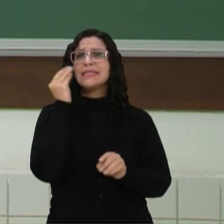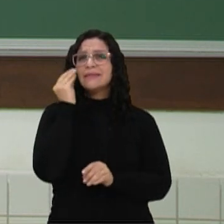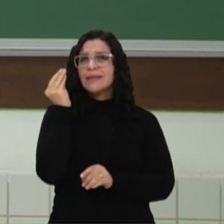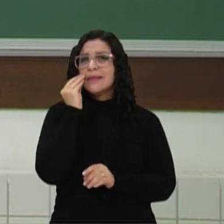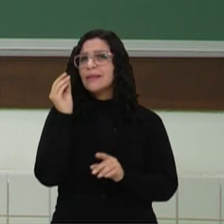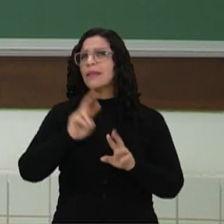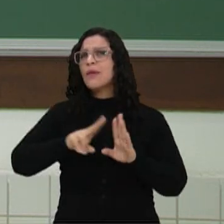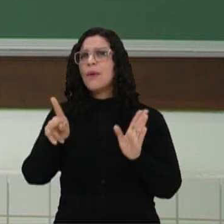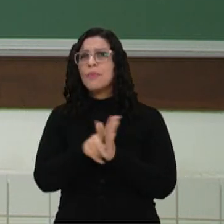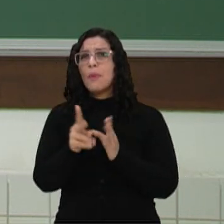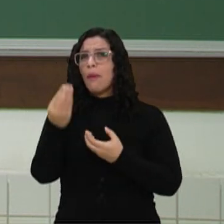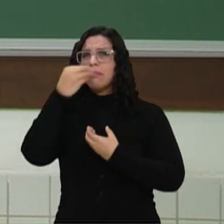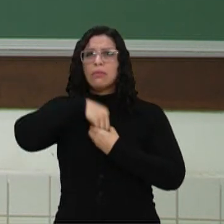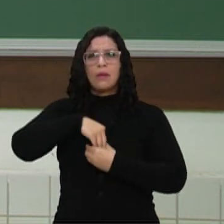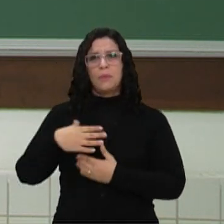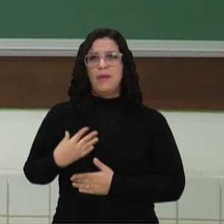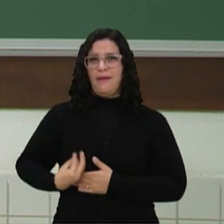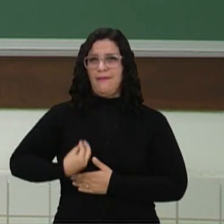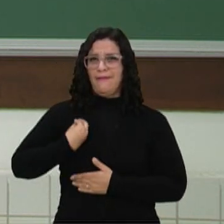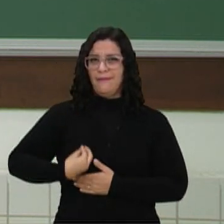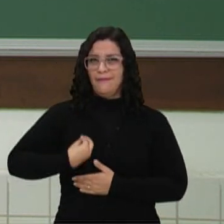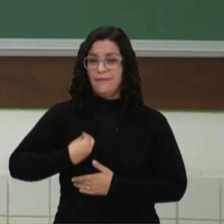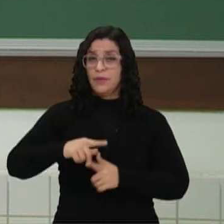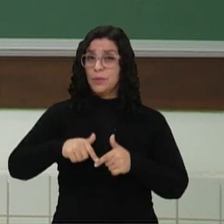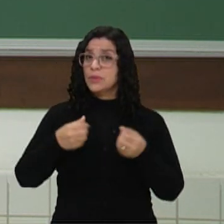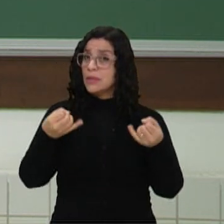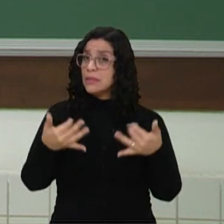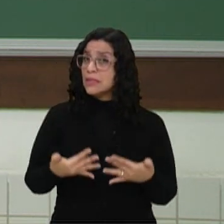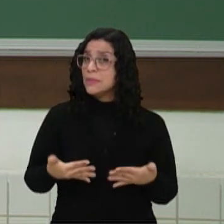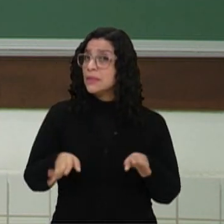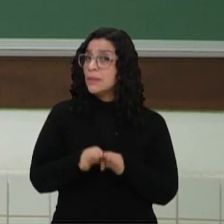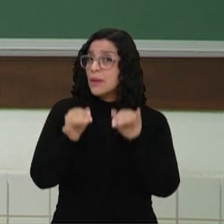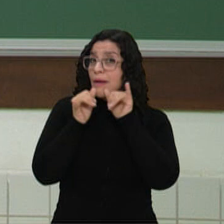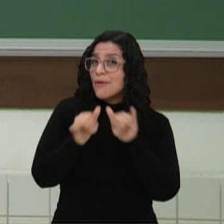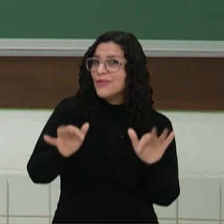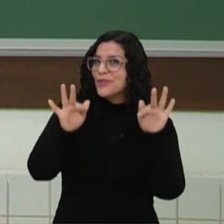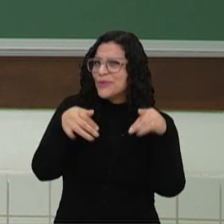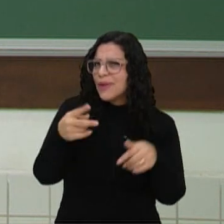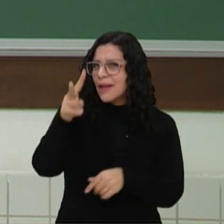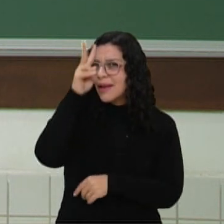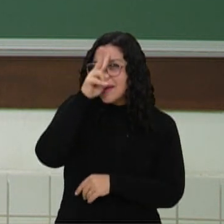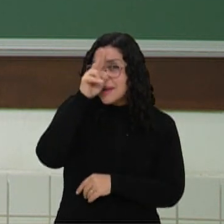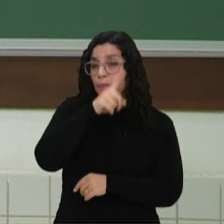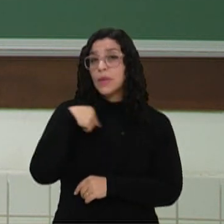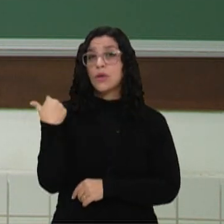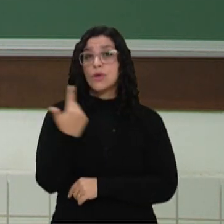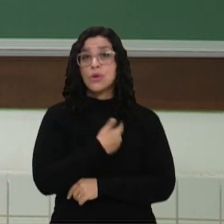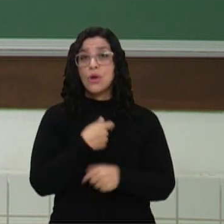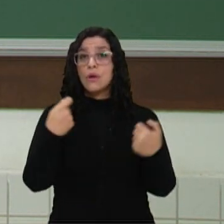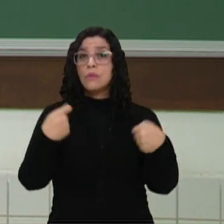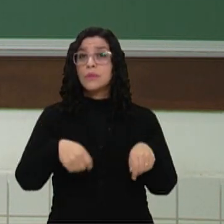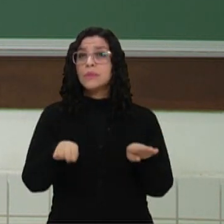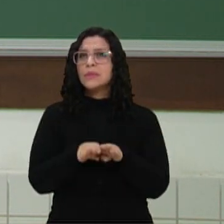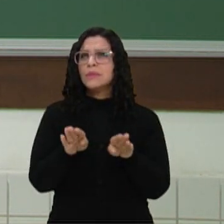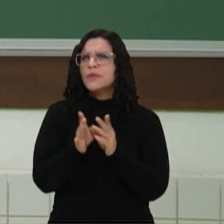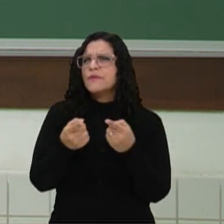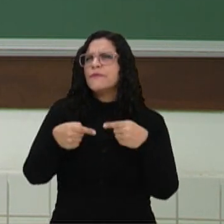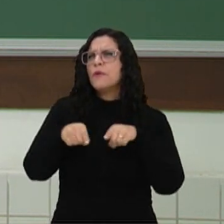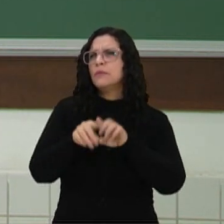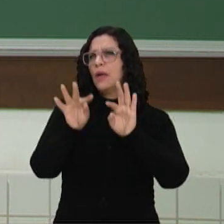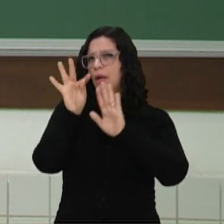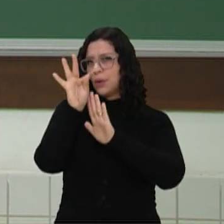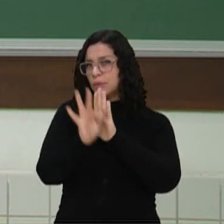faz parte, o problema não é dele, certo? E ela ainda deixou um recado no final, lembra? Iremos retomar esse recado, mas ela